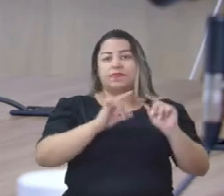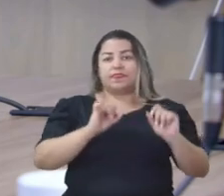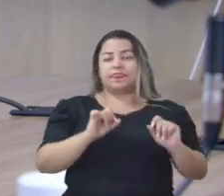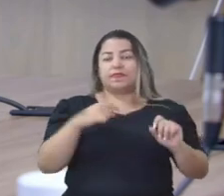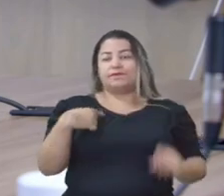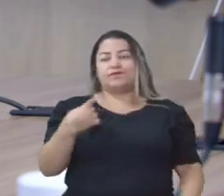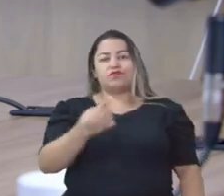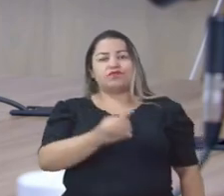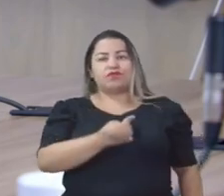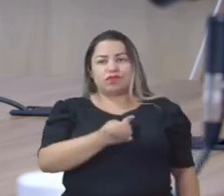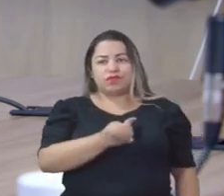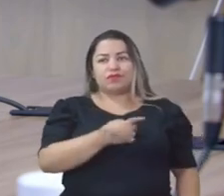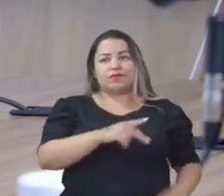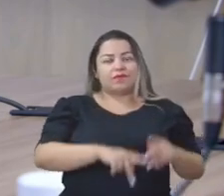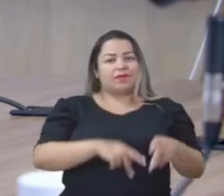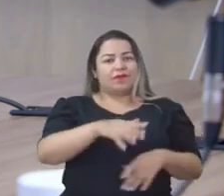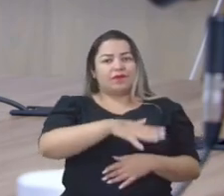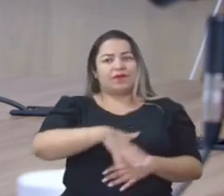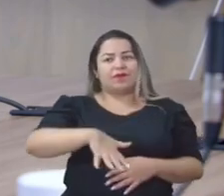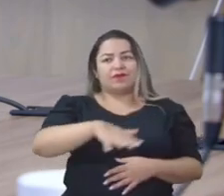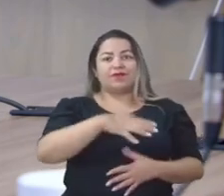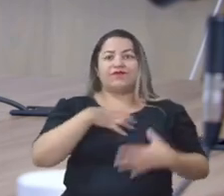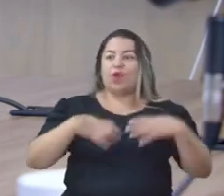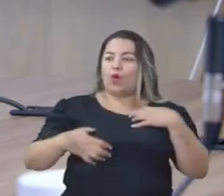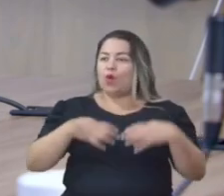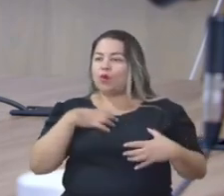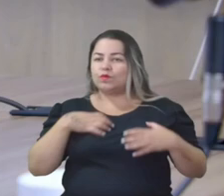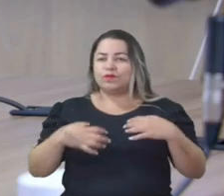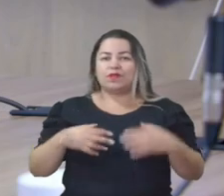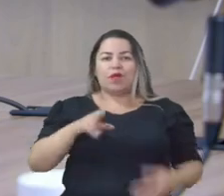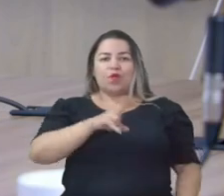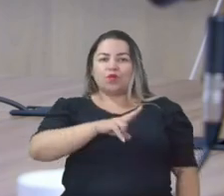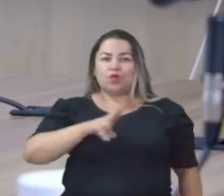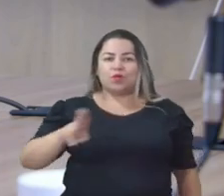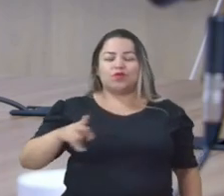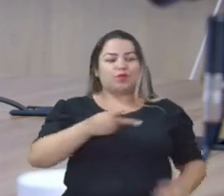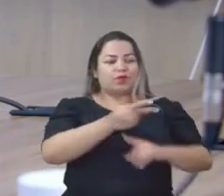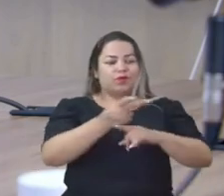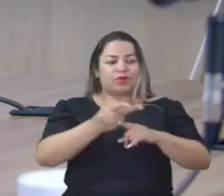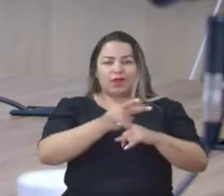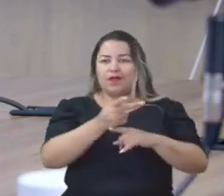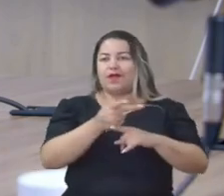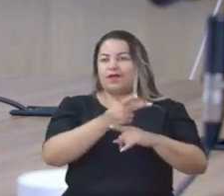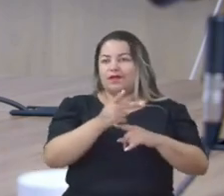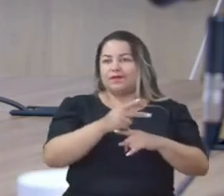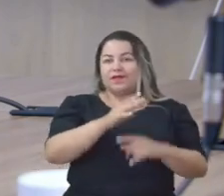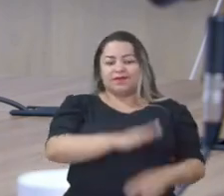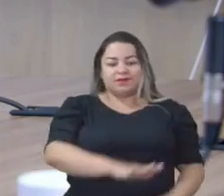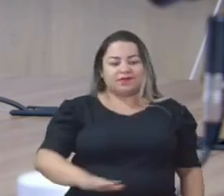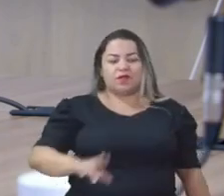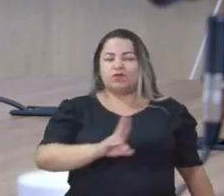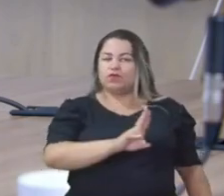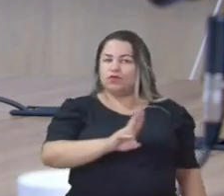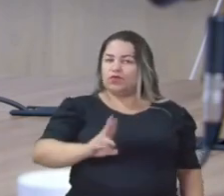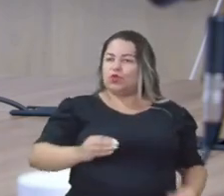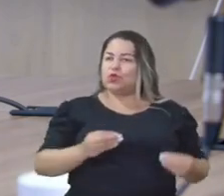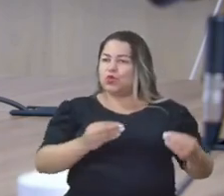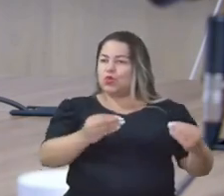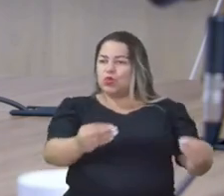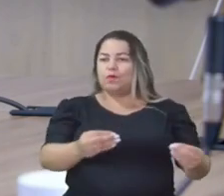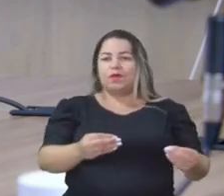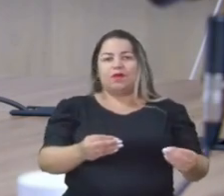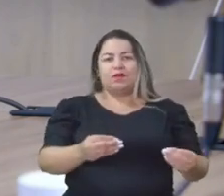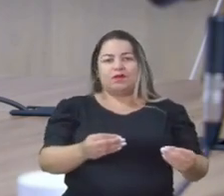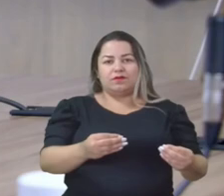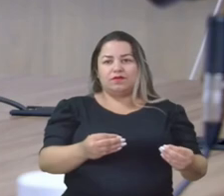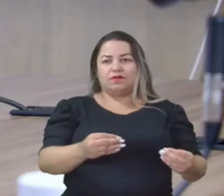nosso povo que eles ficam um pouco ansiosos, assim, de dar um nome, de procurar uma criança para dar um nome logo. E aí, quando não tem uma criança, eles